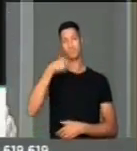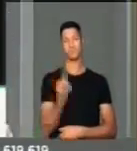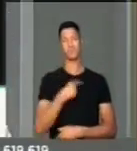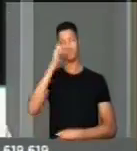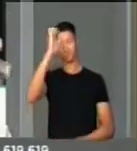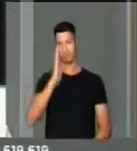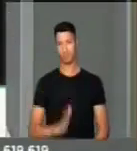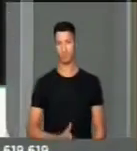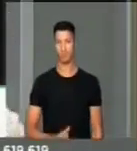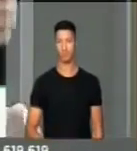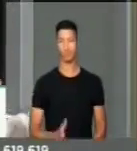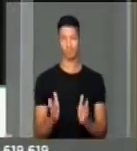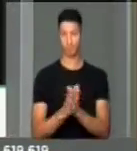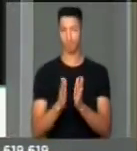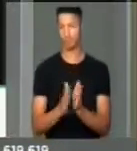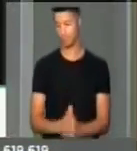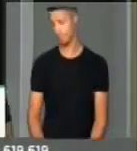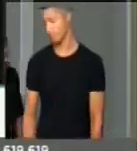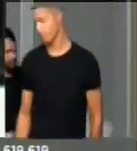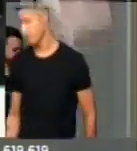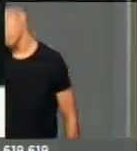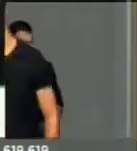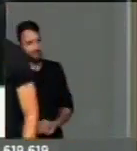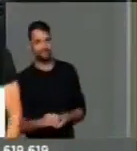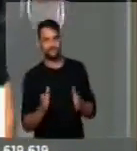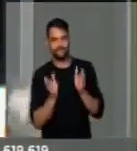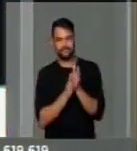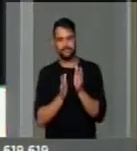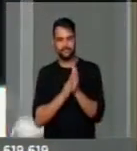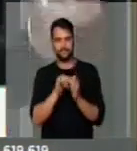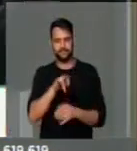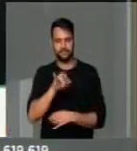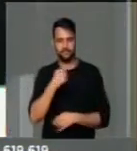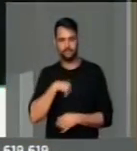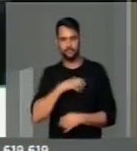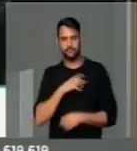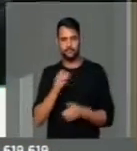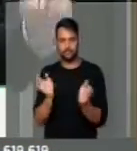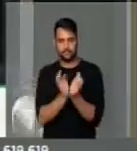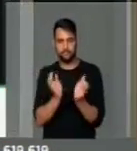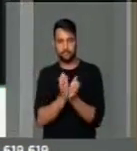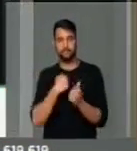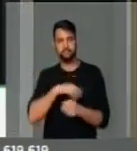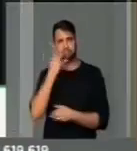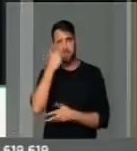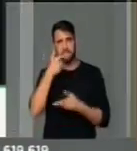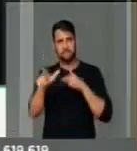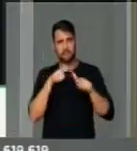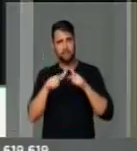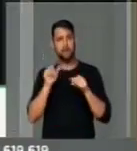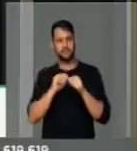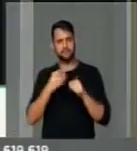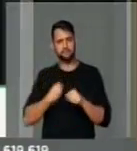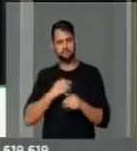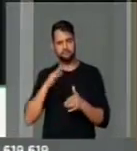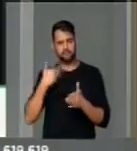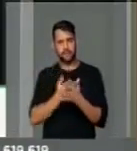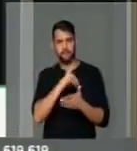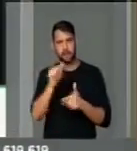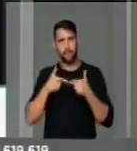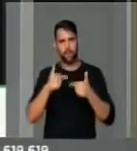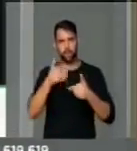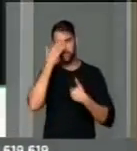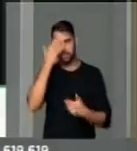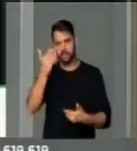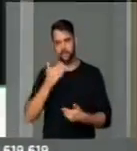nosso Brasil. Parabéns ao presidente Michel Temer e parabéns à sua equipe pelo excelente trabalho que vem fazendo. E vamos à luta.